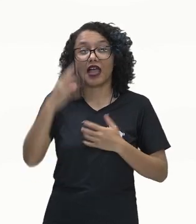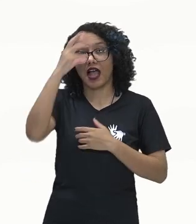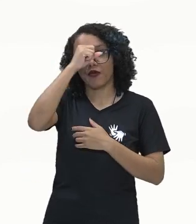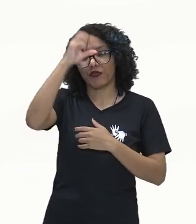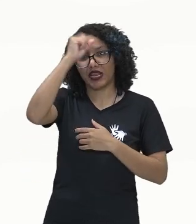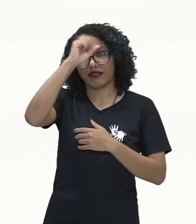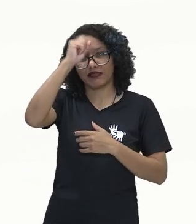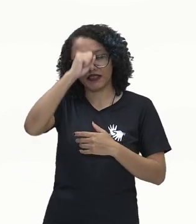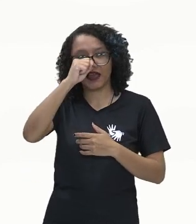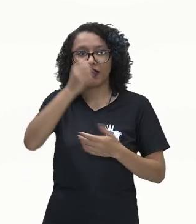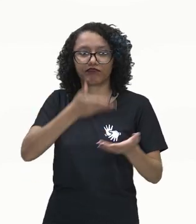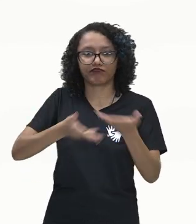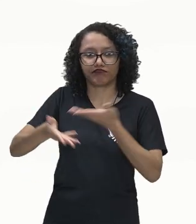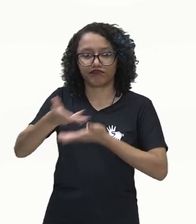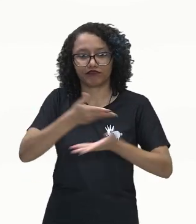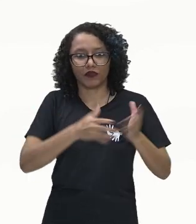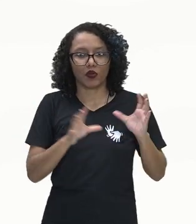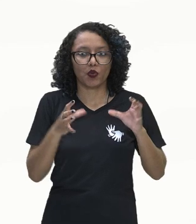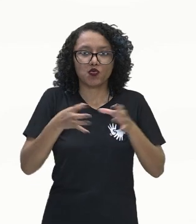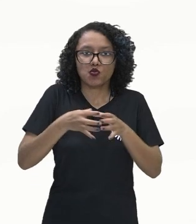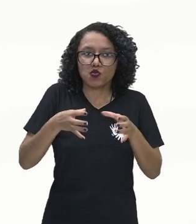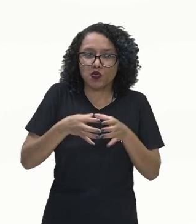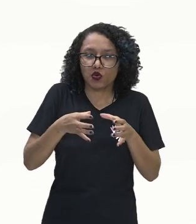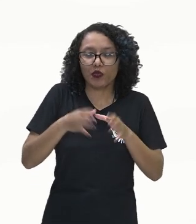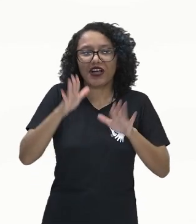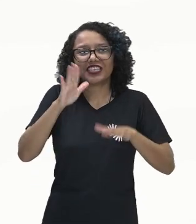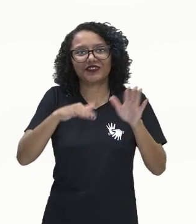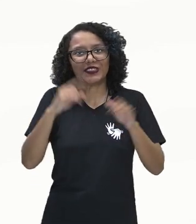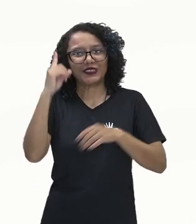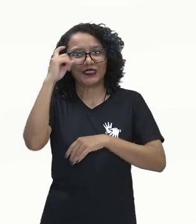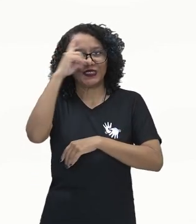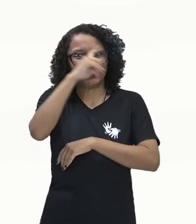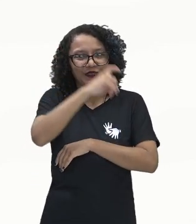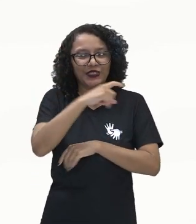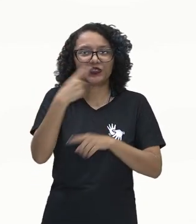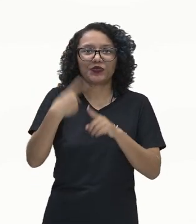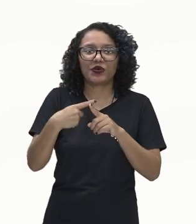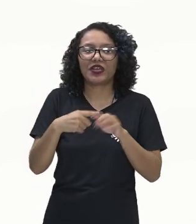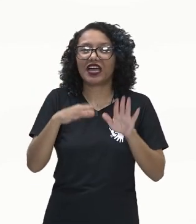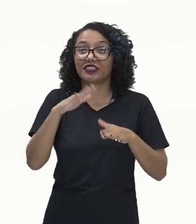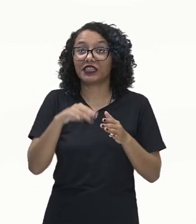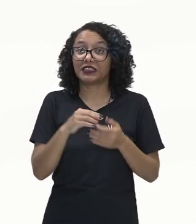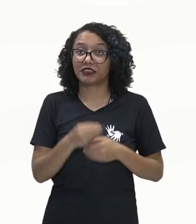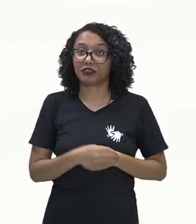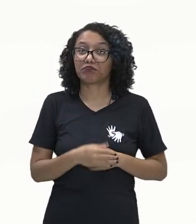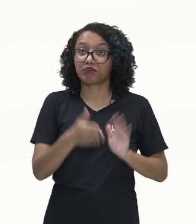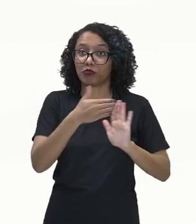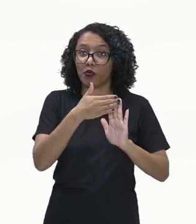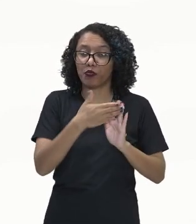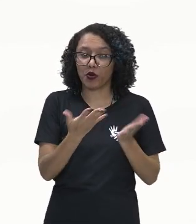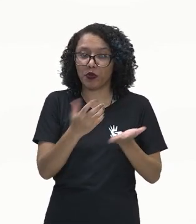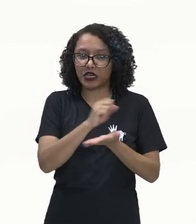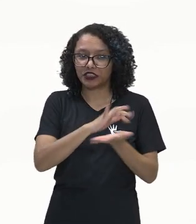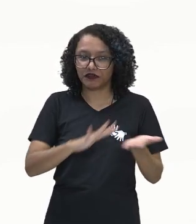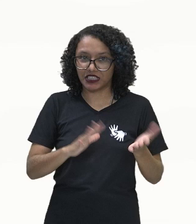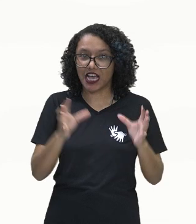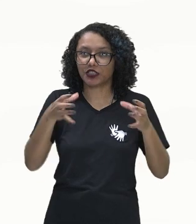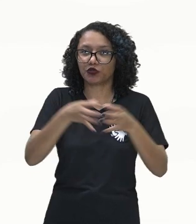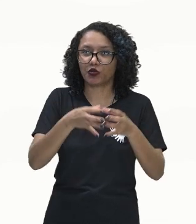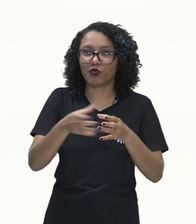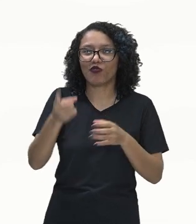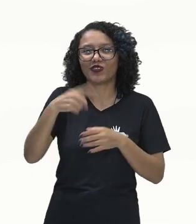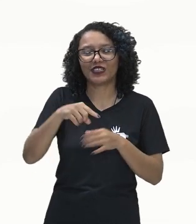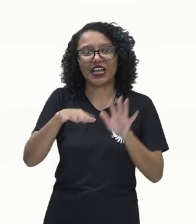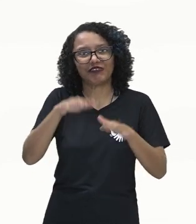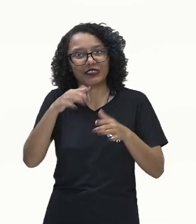em equipe. Eu sei que não é uma tarefa muito fácil, às vezes, quando a gente passa um trabalho em grupo, né, já dá um BO, já dá um problema, mas é